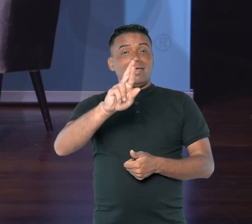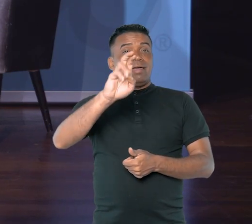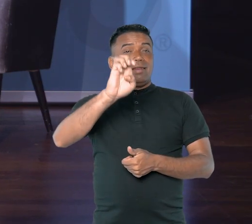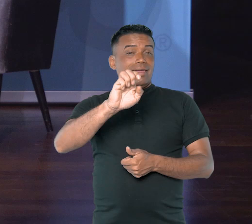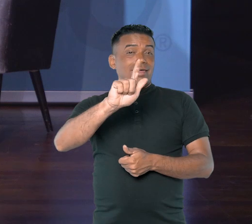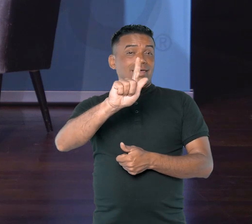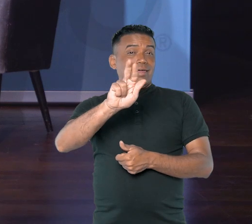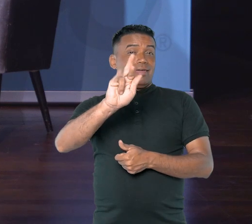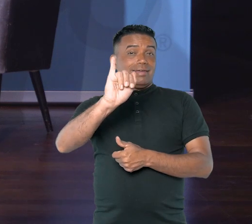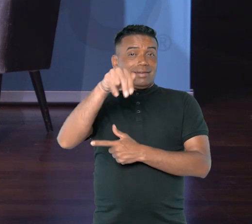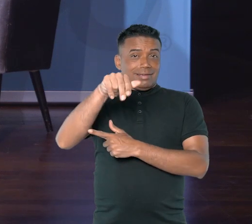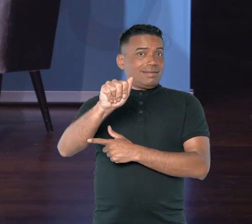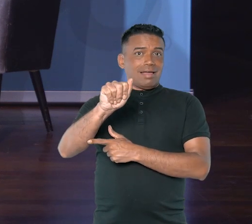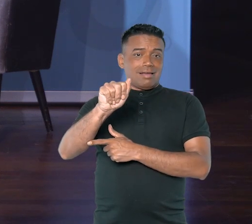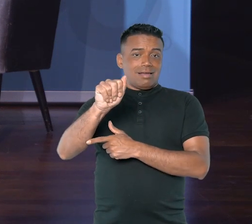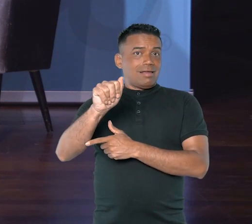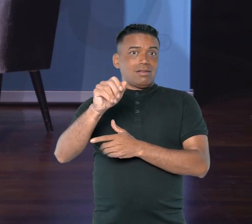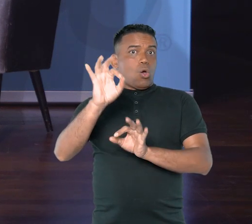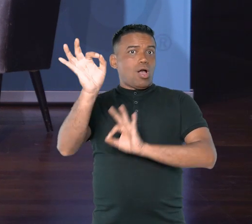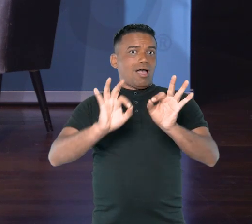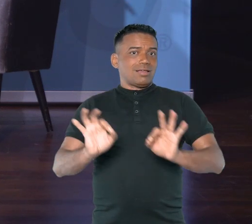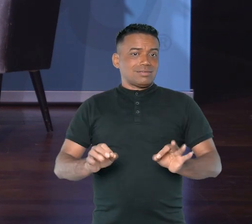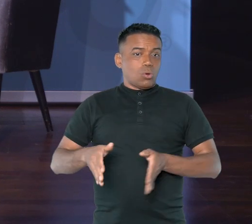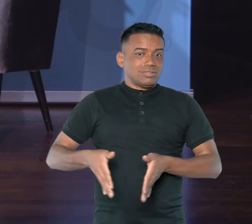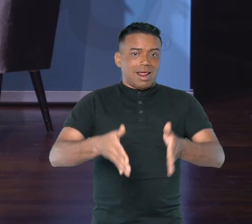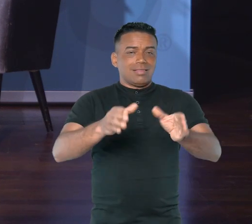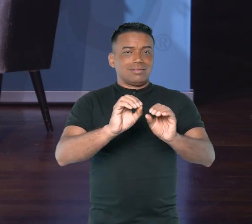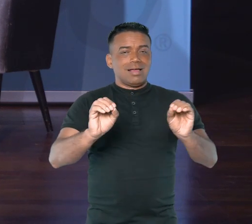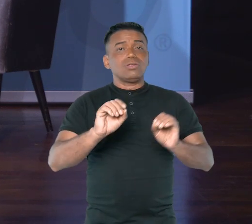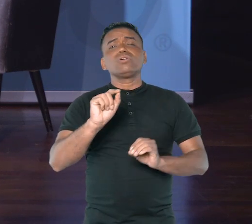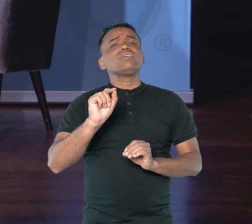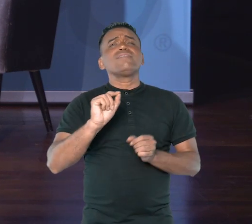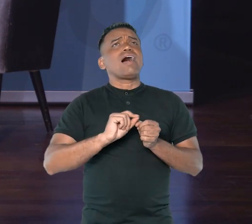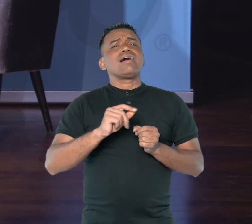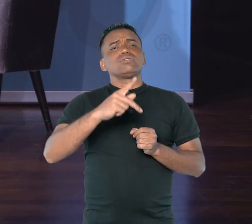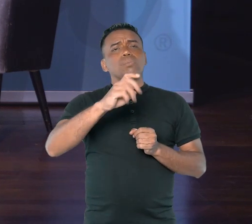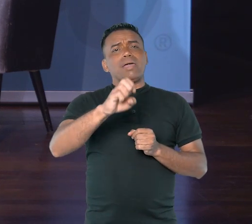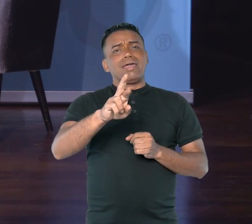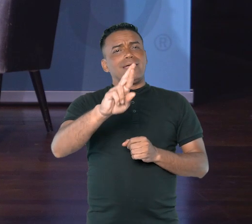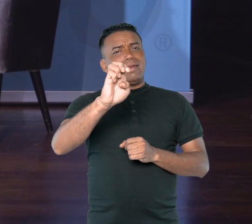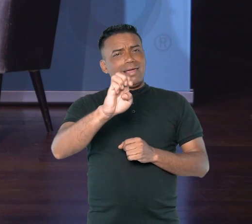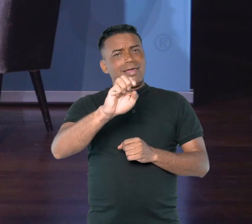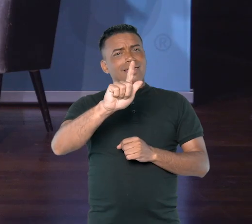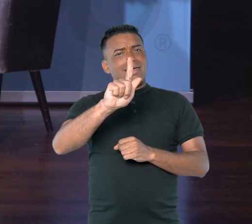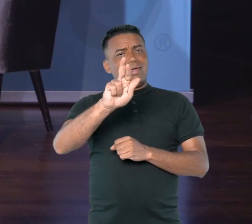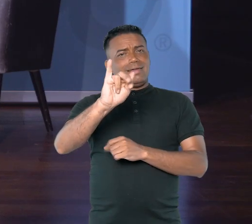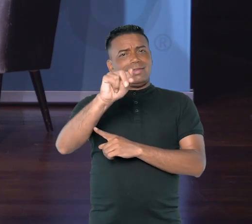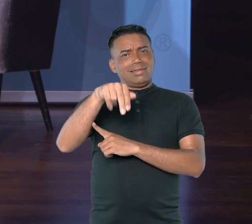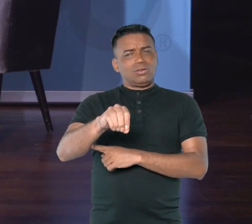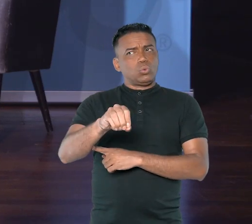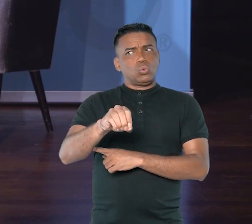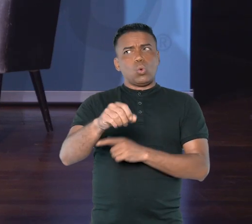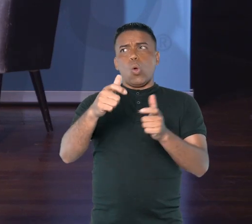sem estrada mesmo. Sim. Mas o que faz um peregrino, né? Qual é a estrada? Onde ela está,